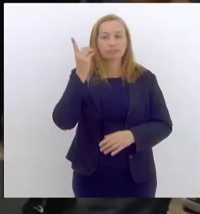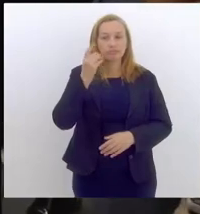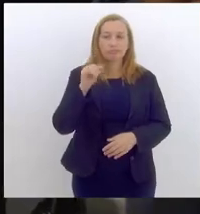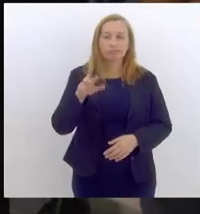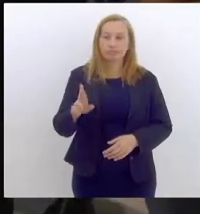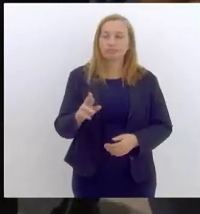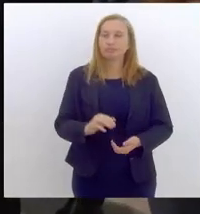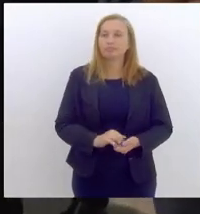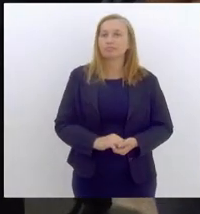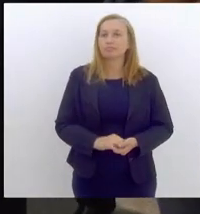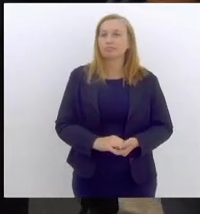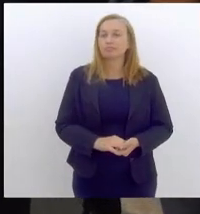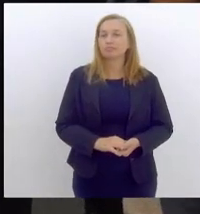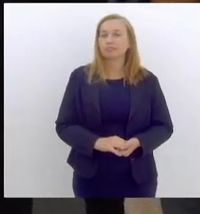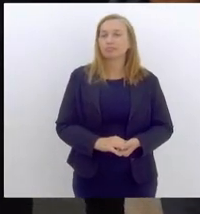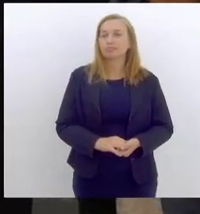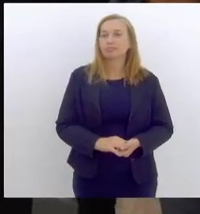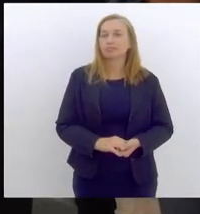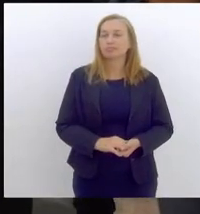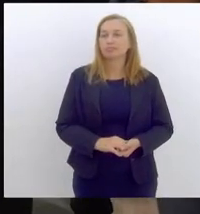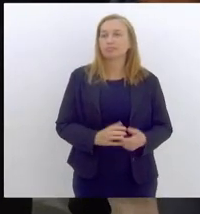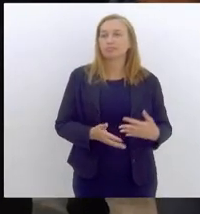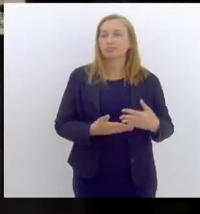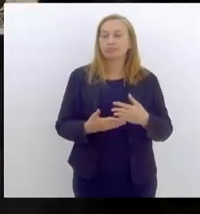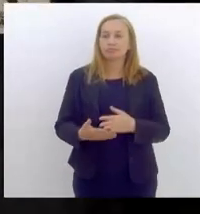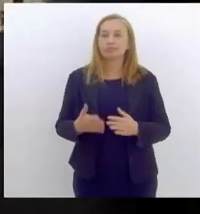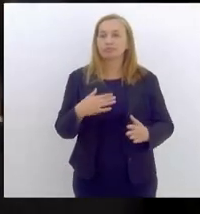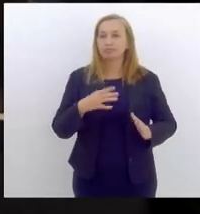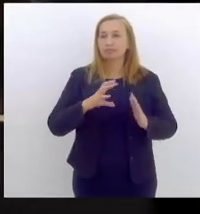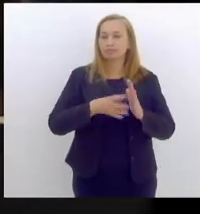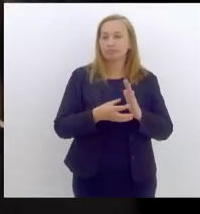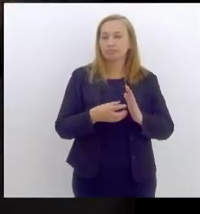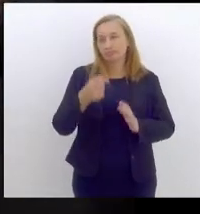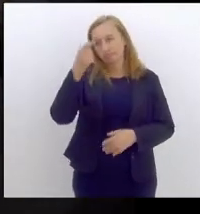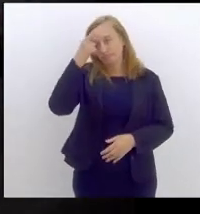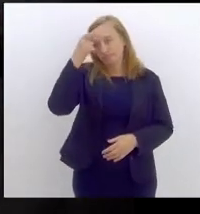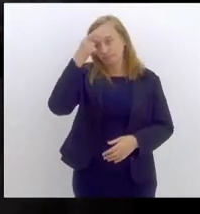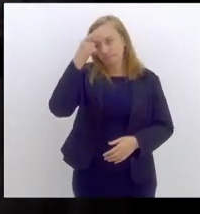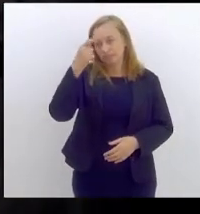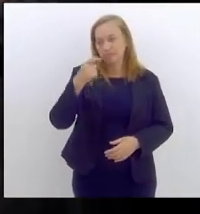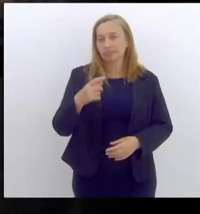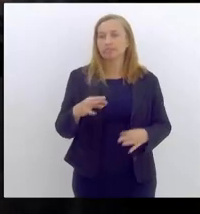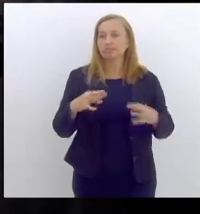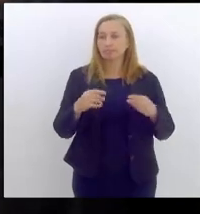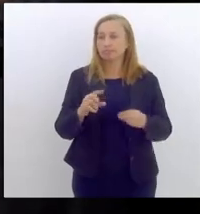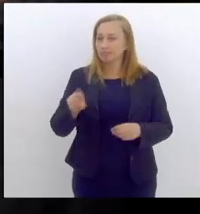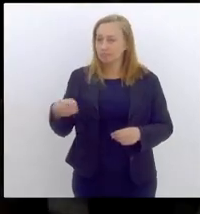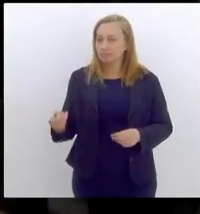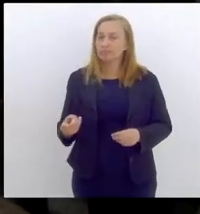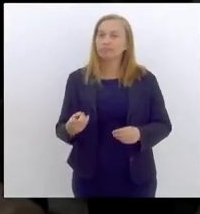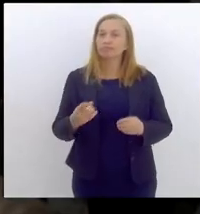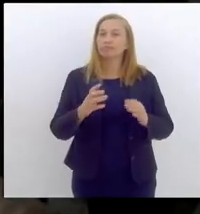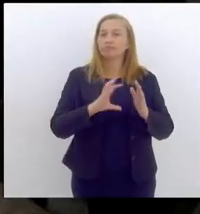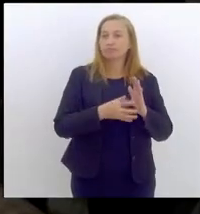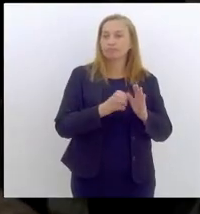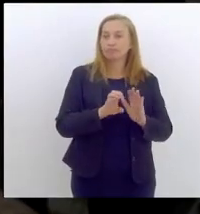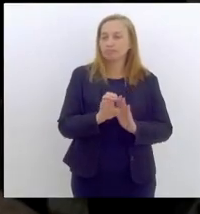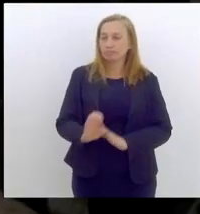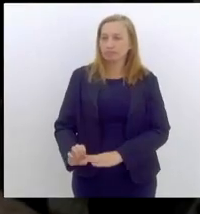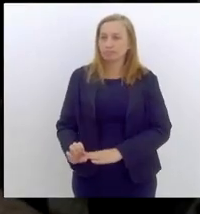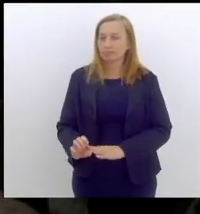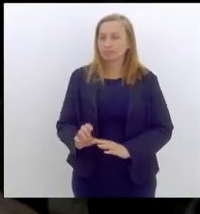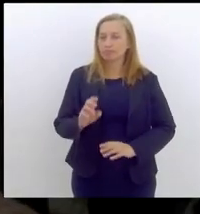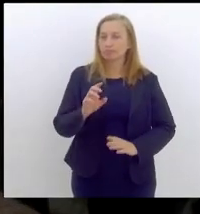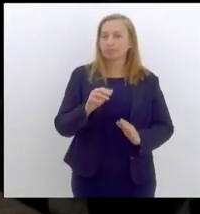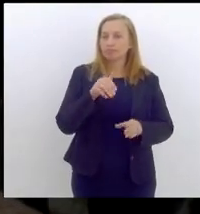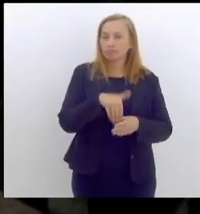Bacelar, assim como encaminhado pelo meu partido, em consenso, inclusive com tantos outros partidos de esquerda, me abstenho dessa